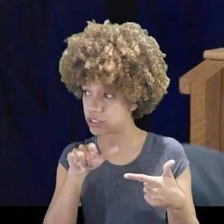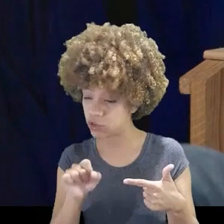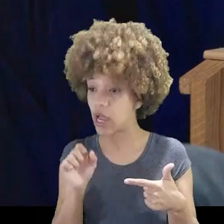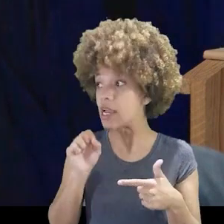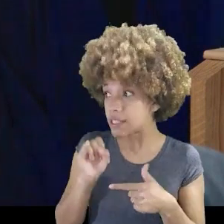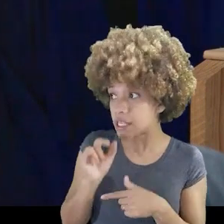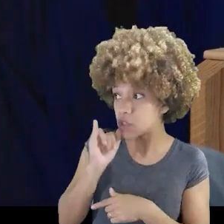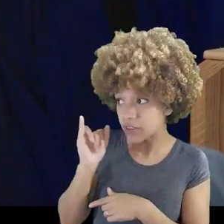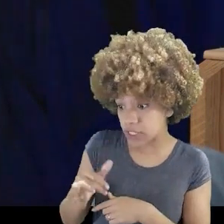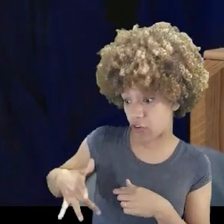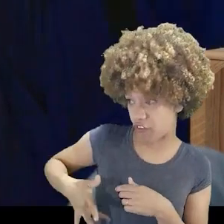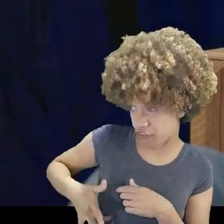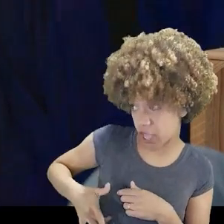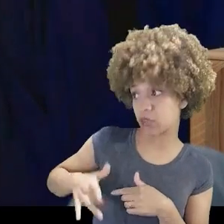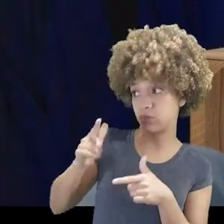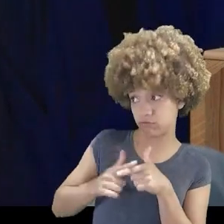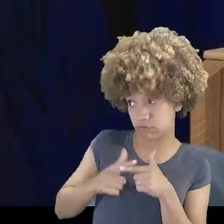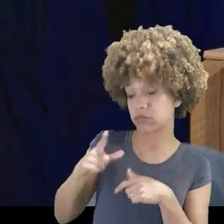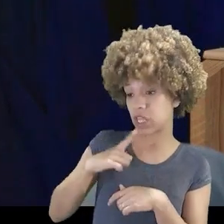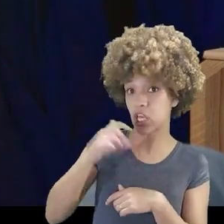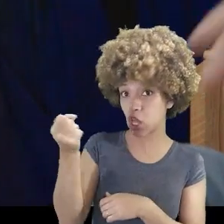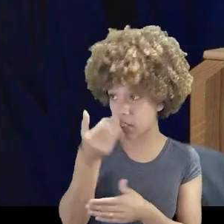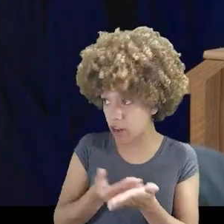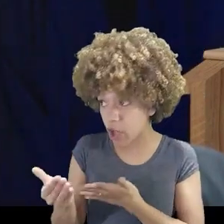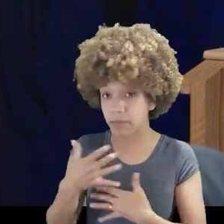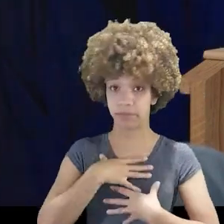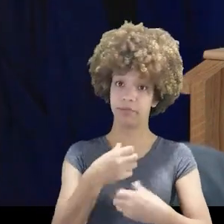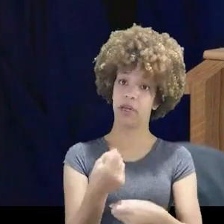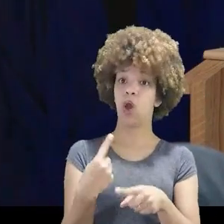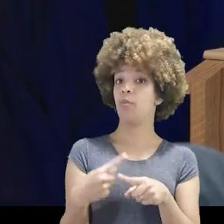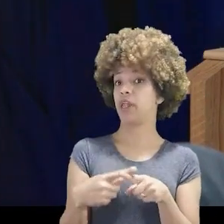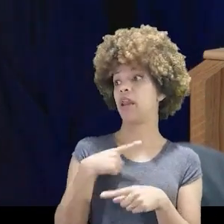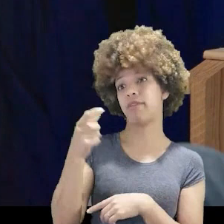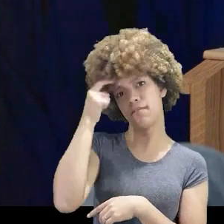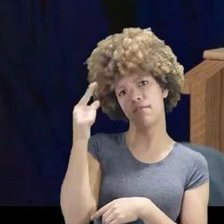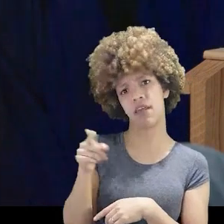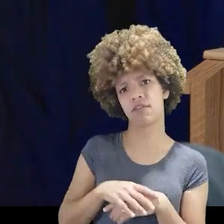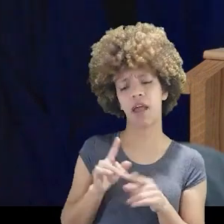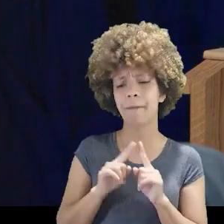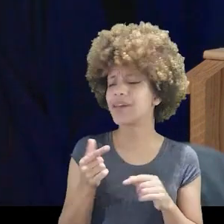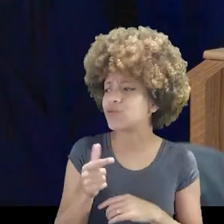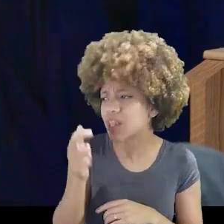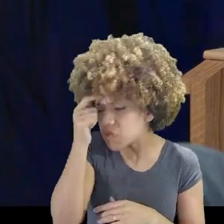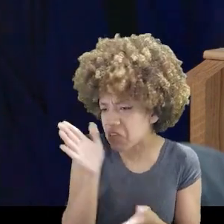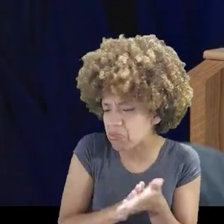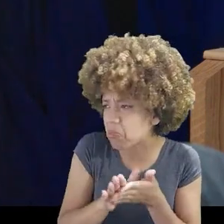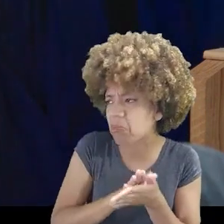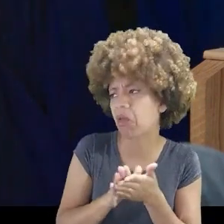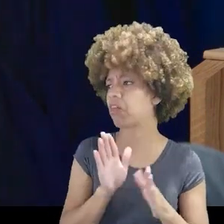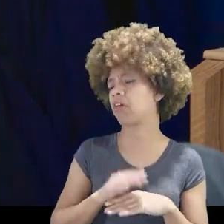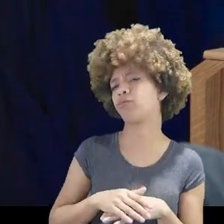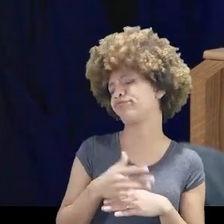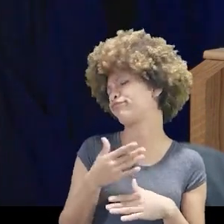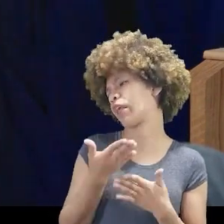eu tô avisando que o fígado é pesado e ele com e ele vai se matar porque ele tem consciência mas o cara que tem que você receber nada